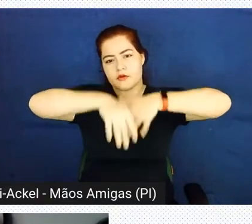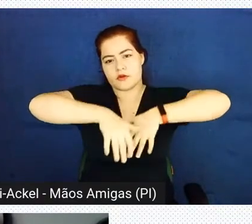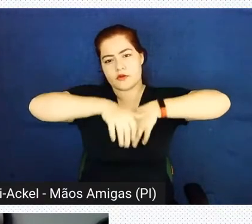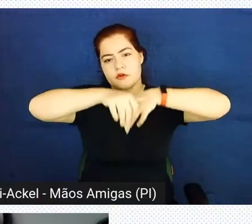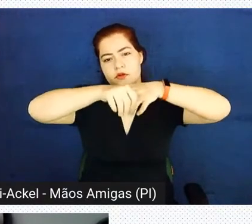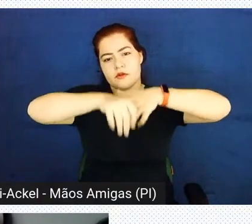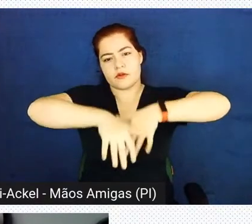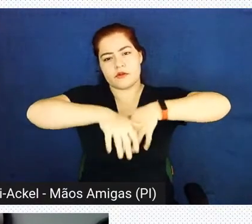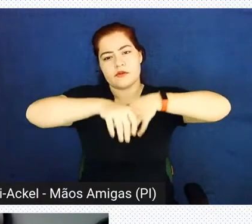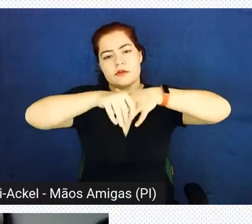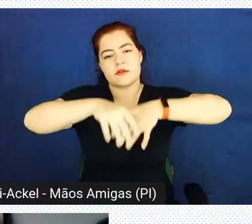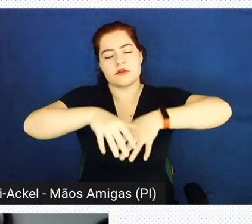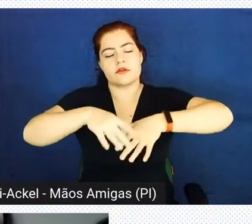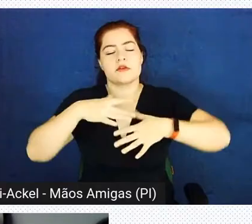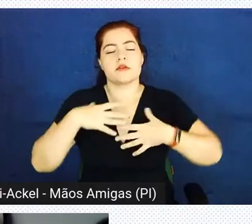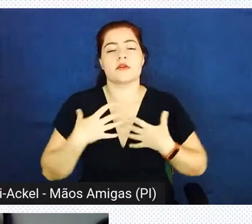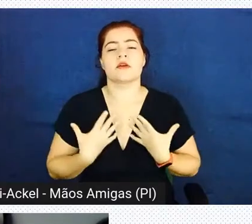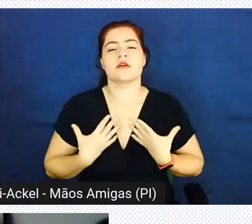sinceramente serem